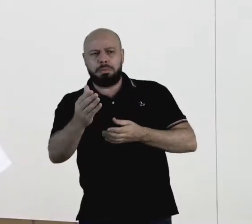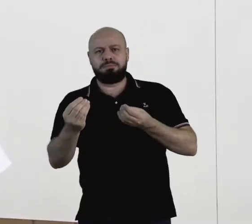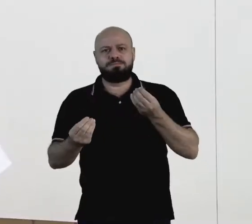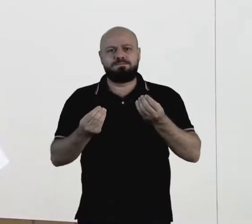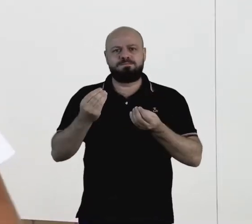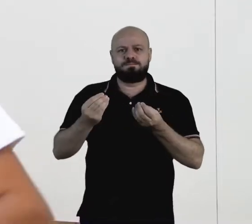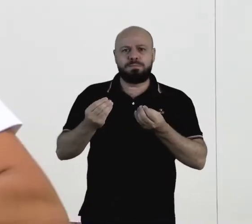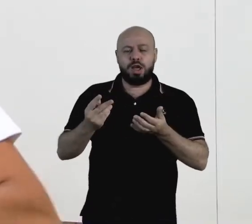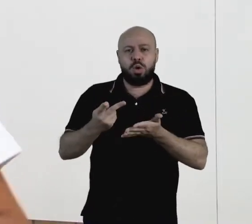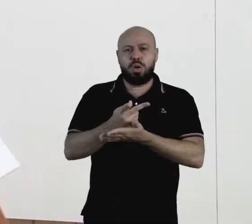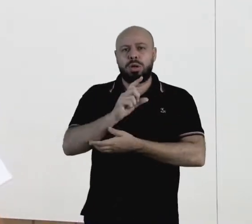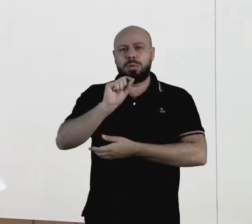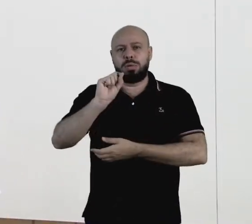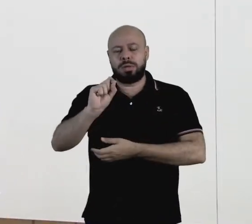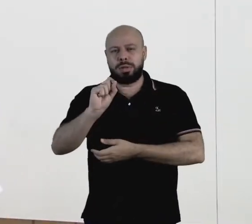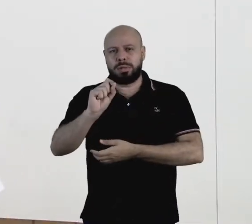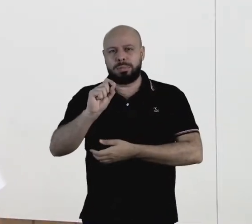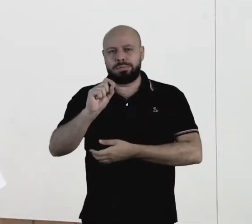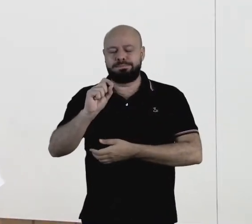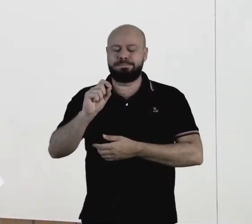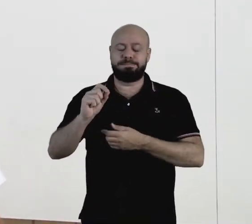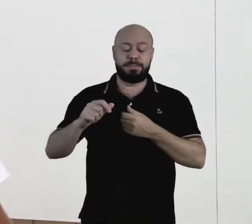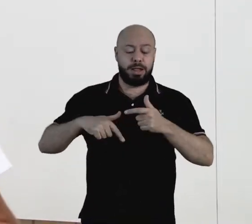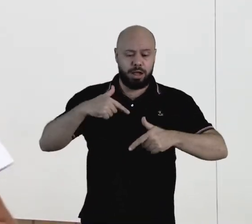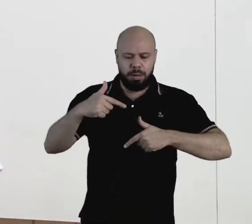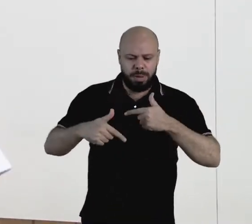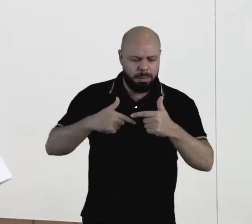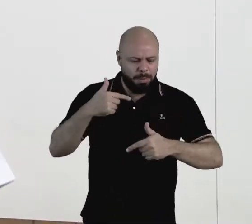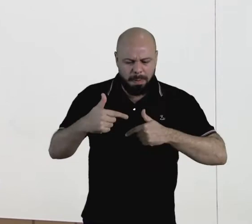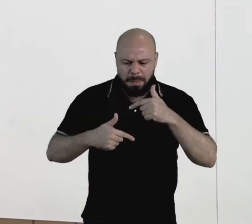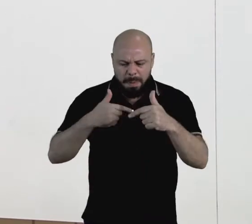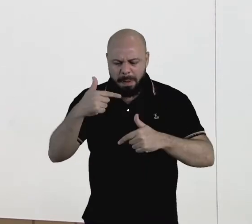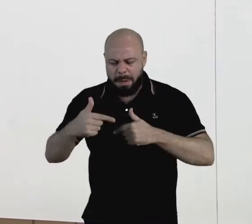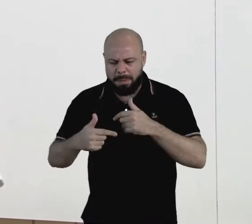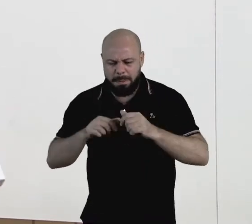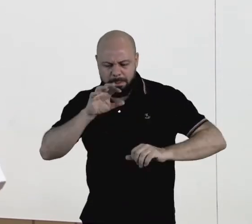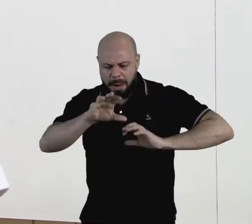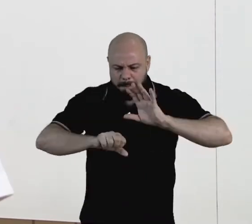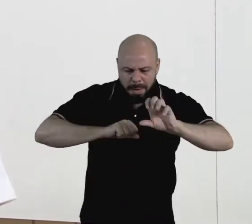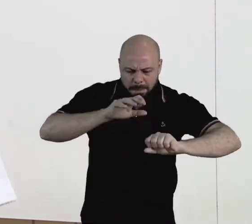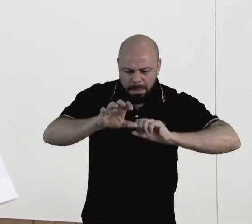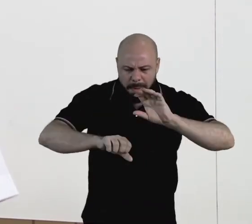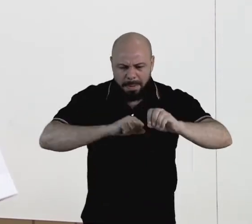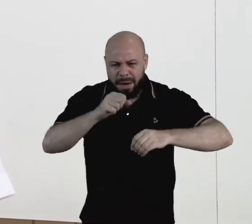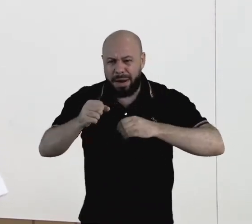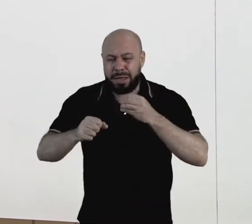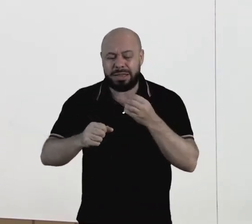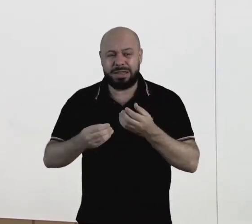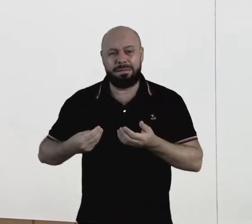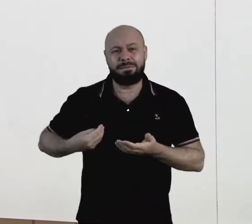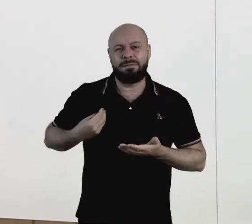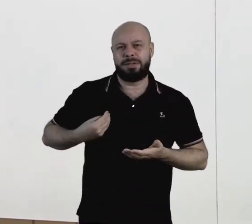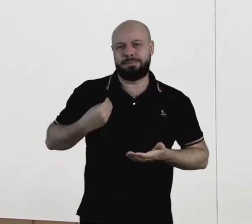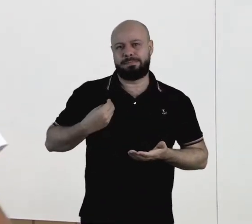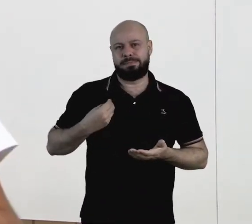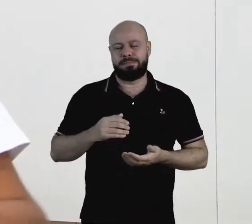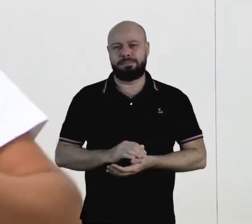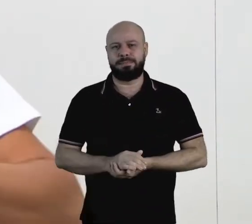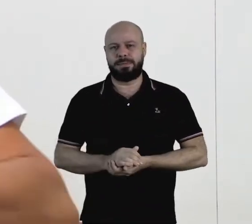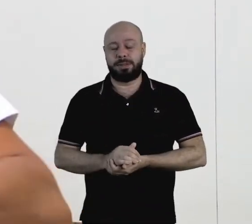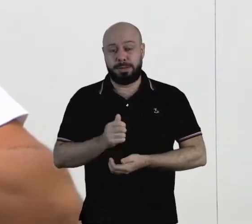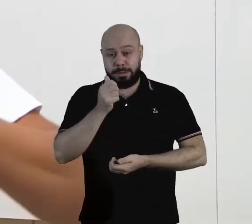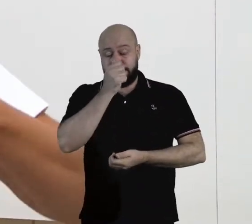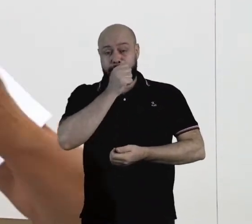acabaram tendo que se virar para poder conquistar alguma estrutura na vida. Bem, eles